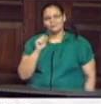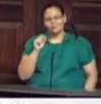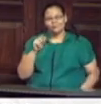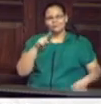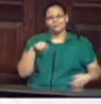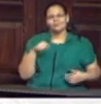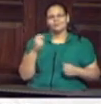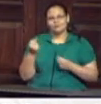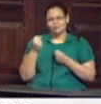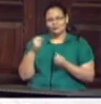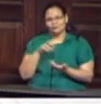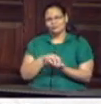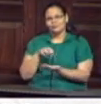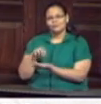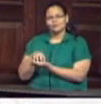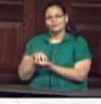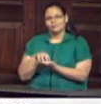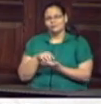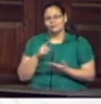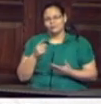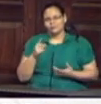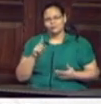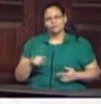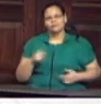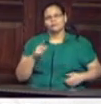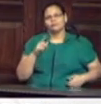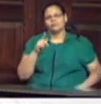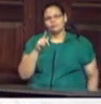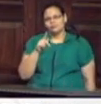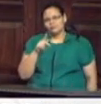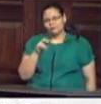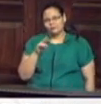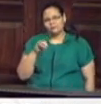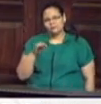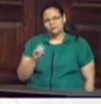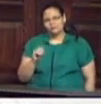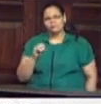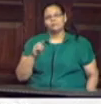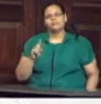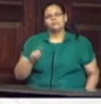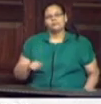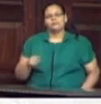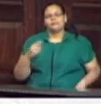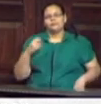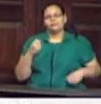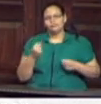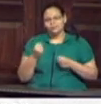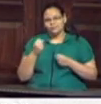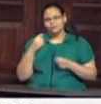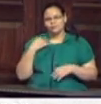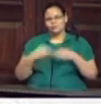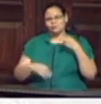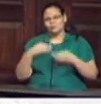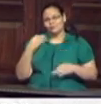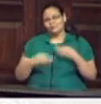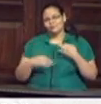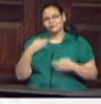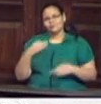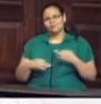poderes, a purificação do parlamento, a purificação do poder judiciário, uma purificação do executivo, mas tem que ter